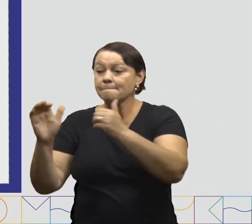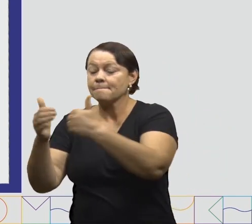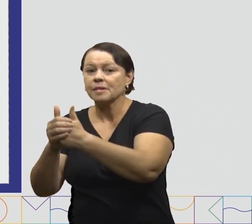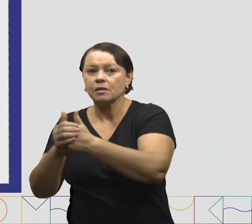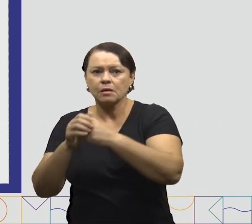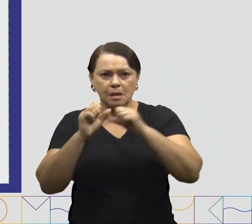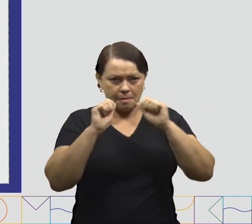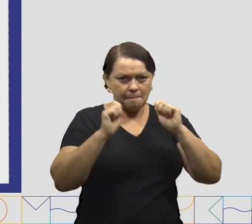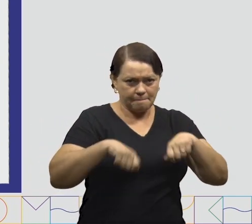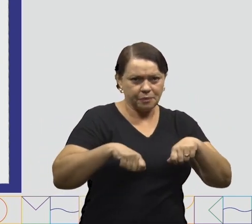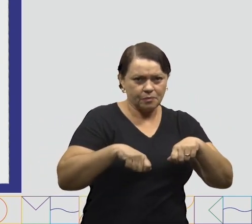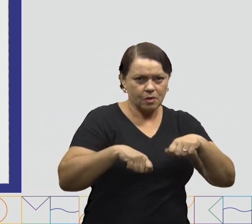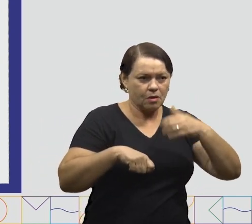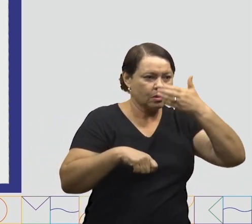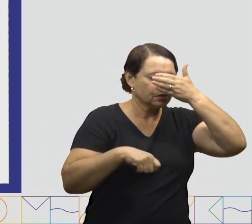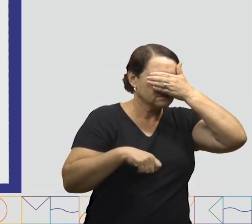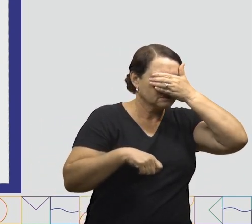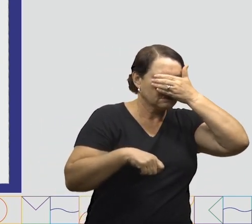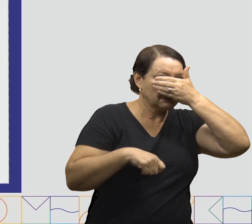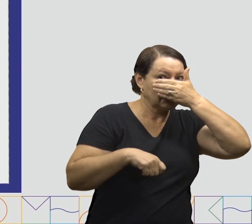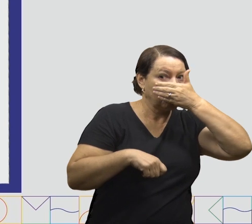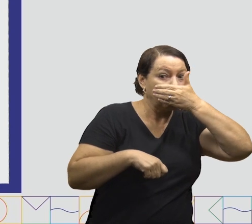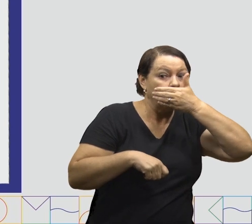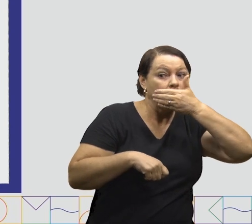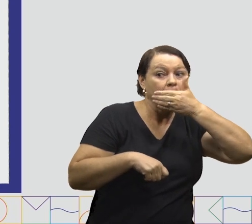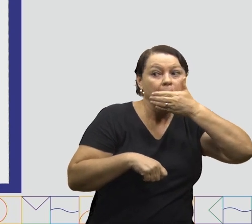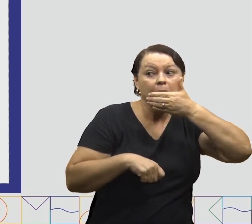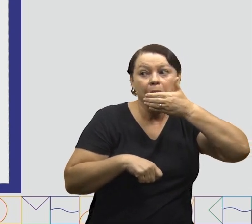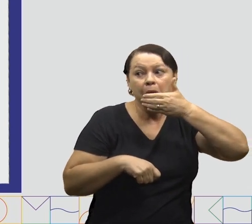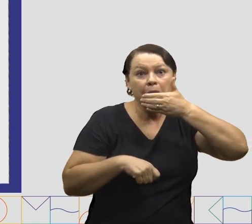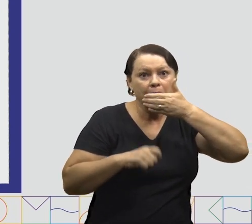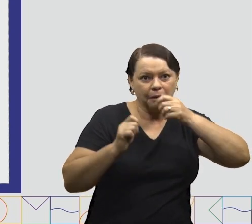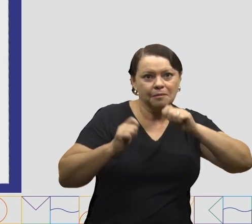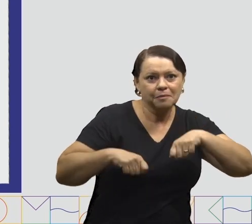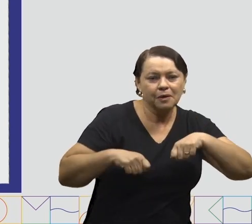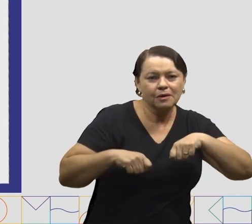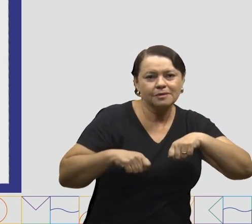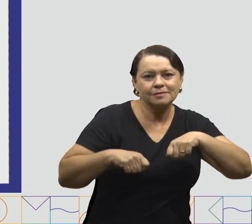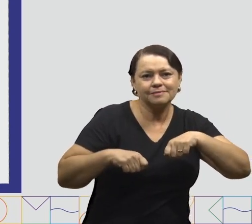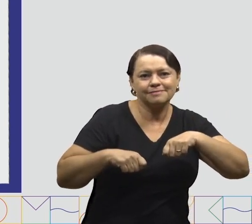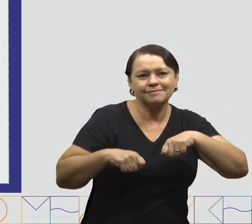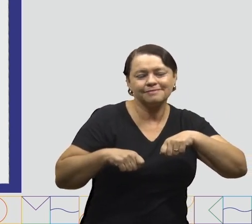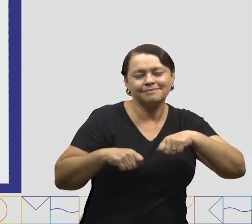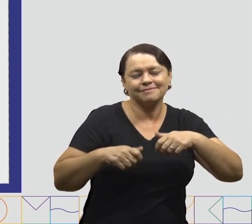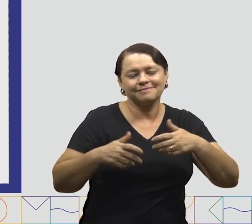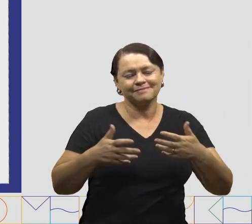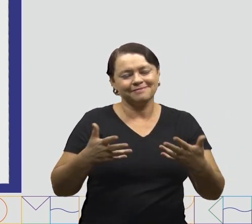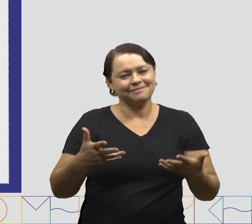escondem. Será que a pessoa que está contando pode espiar onde as outras estão se escondendo?